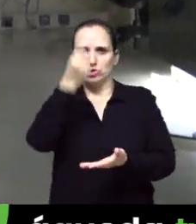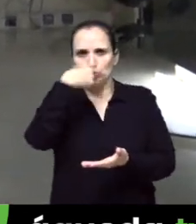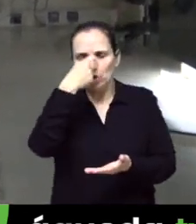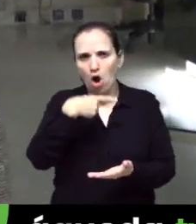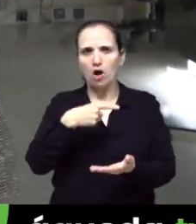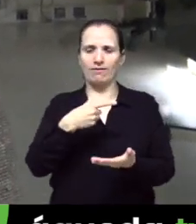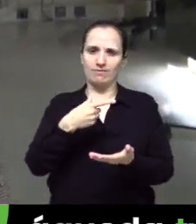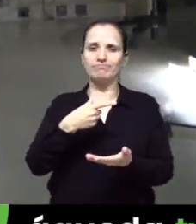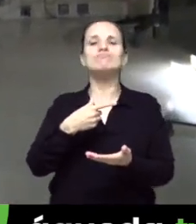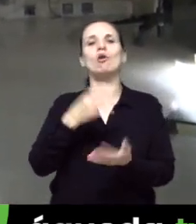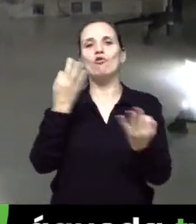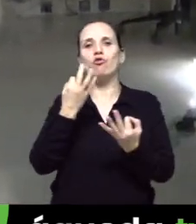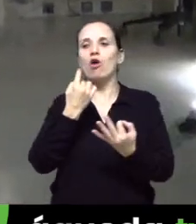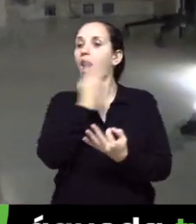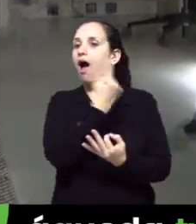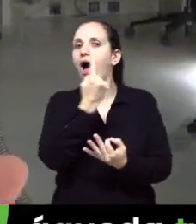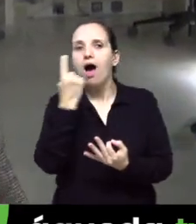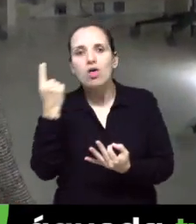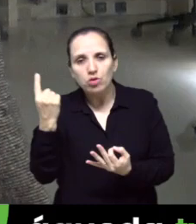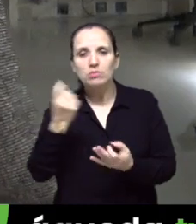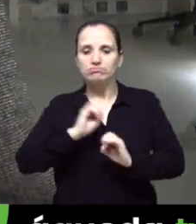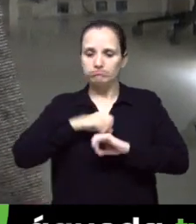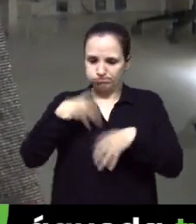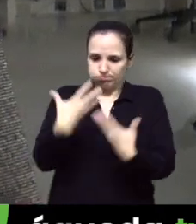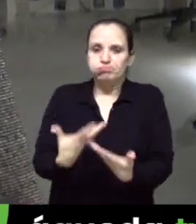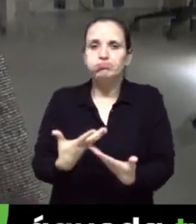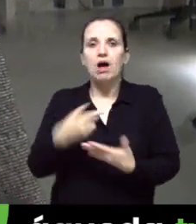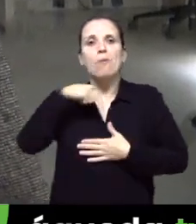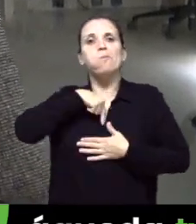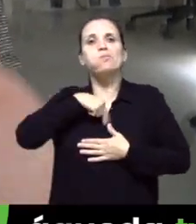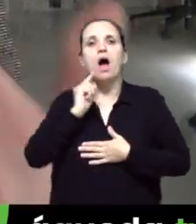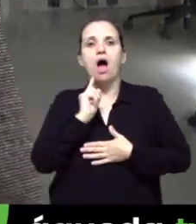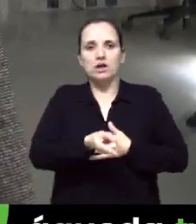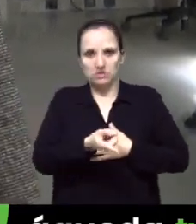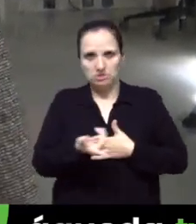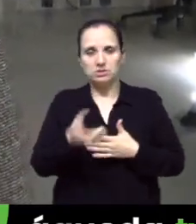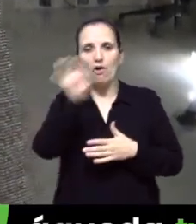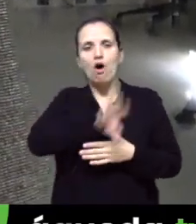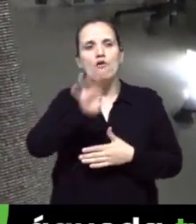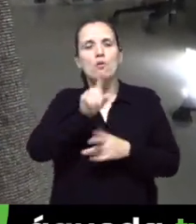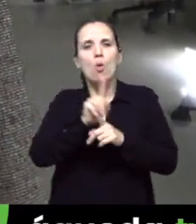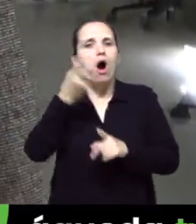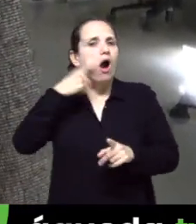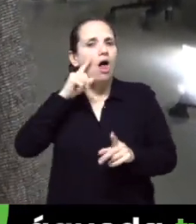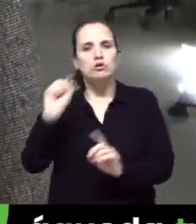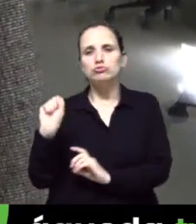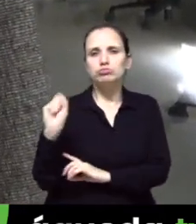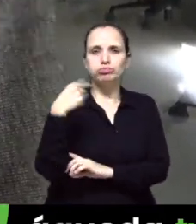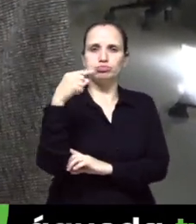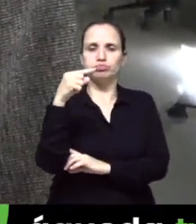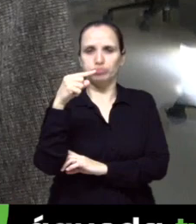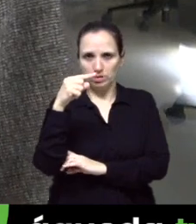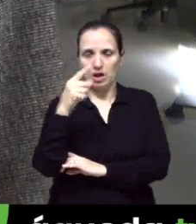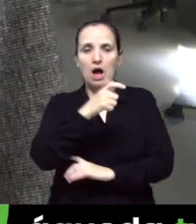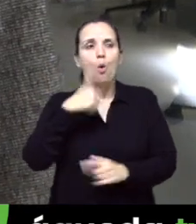declamaram o seu livro, contaram a sua história, cada uma delas teve a sua história, cada uma delas transmitiu-nos aquilo que sentia e de uma forma, de